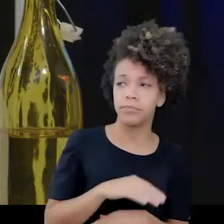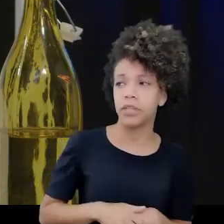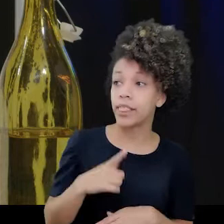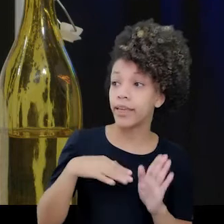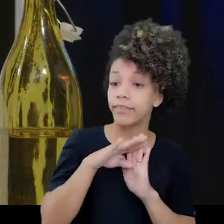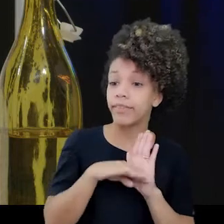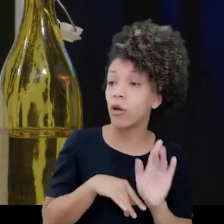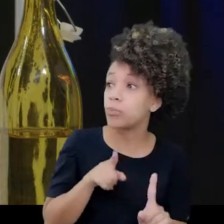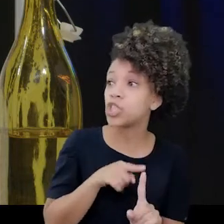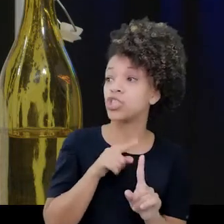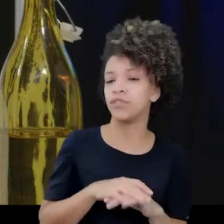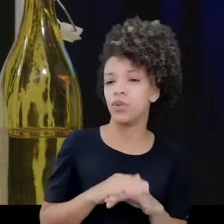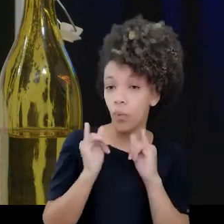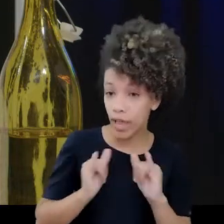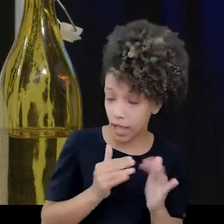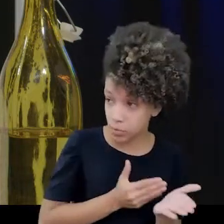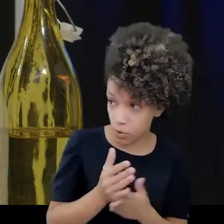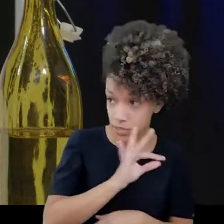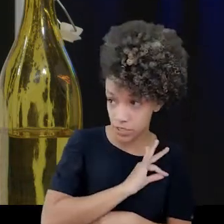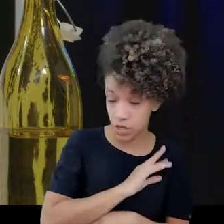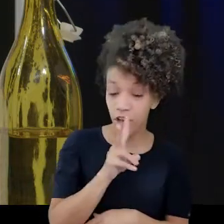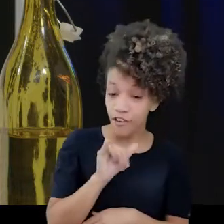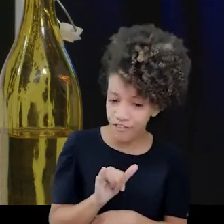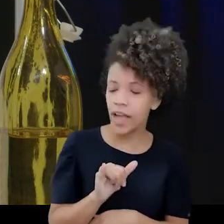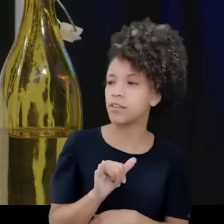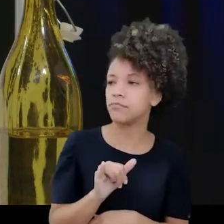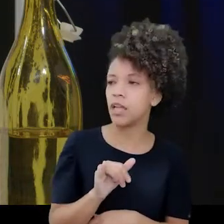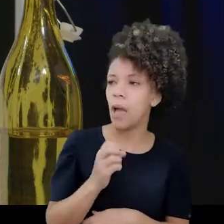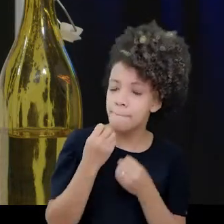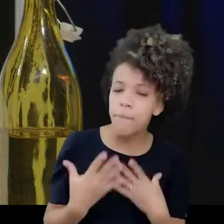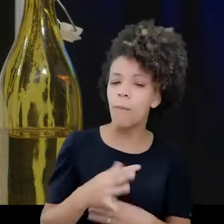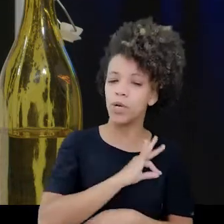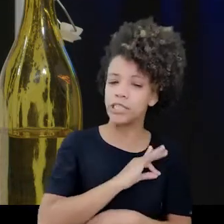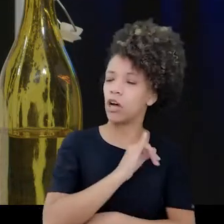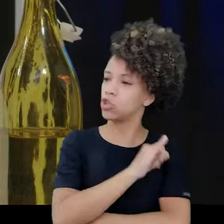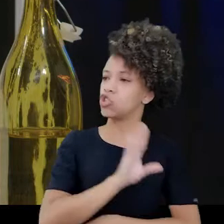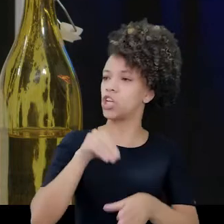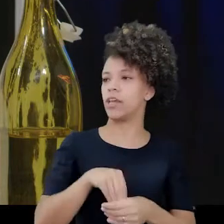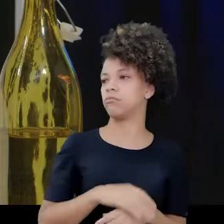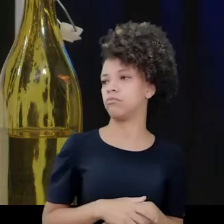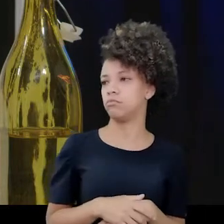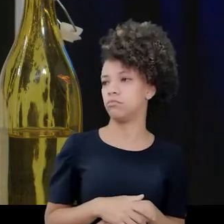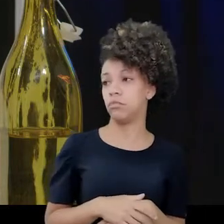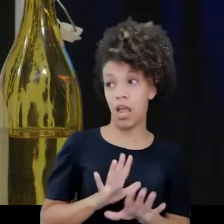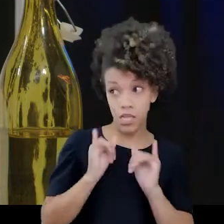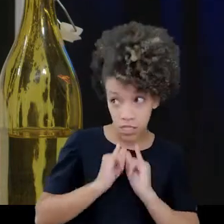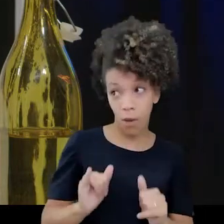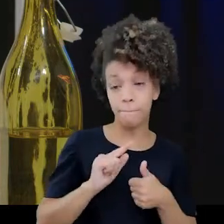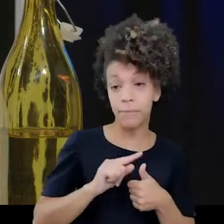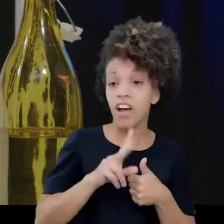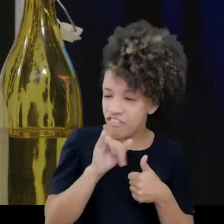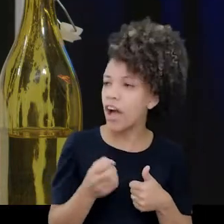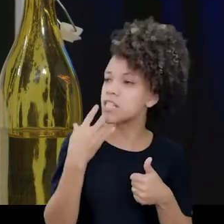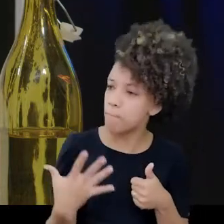você tem que ir a meta o recado inicial para polícia vai vale a pena ser um bom policial no Rio de Janeiro é isso gente é